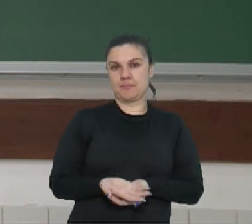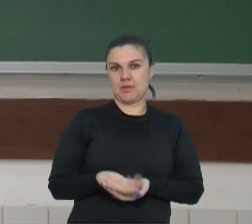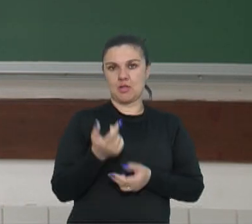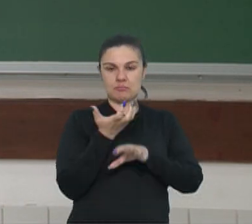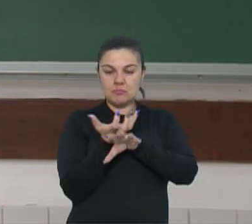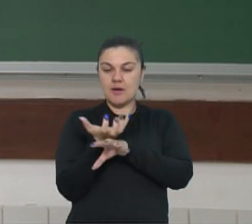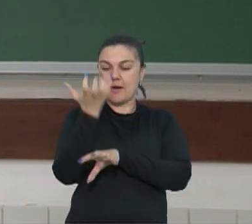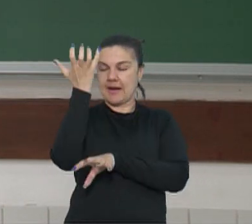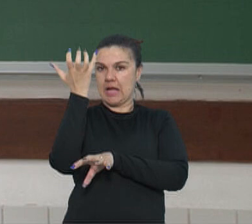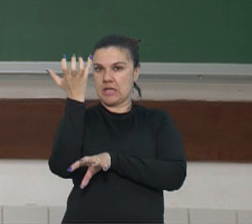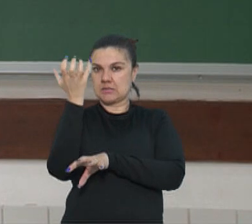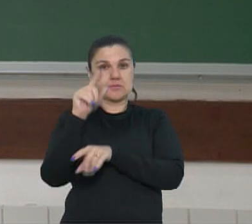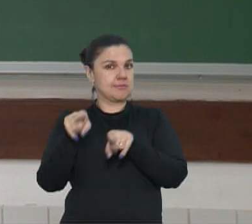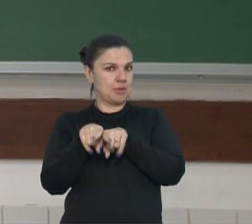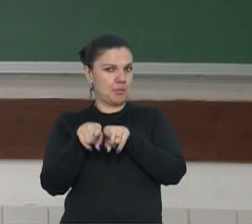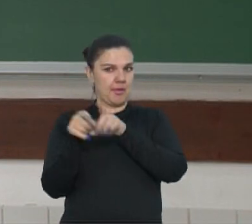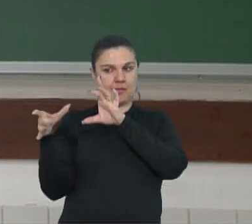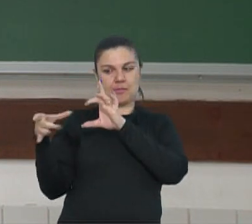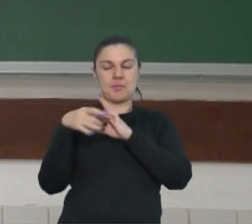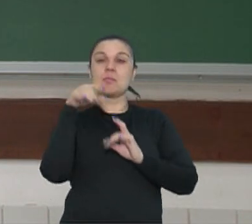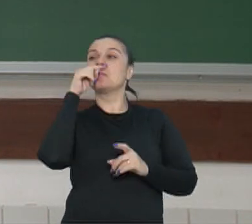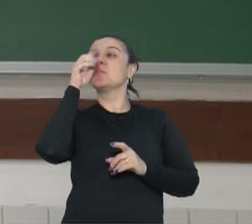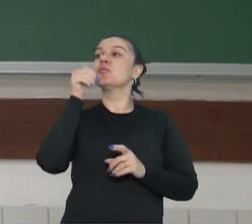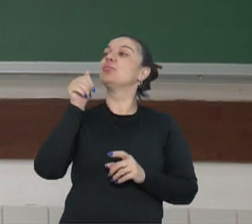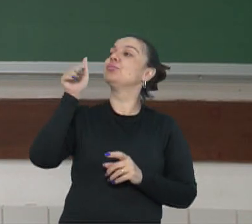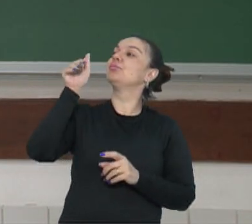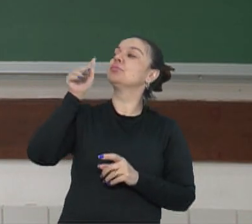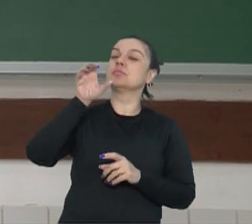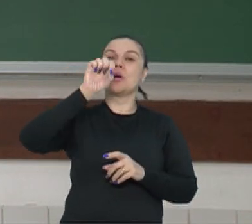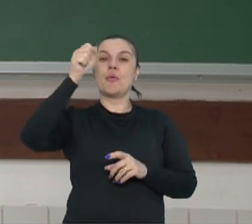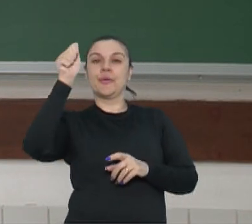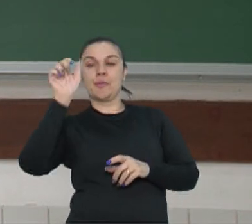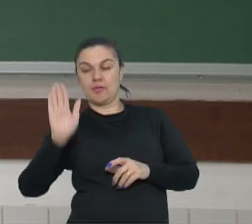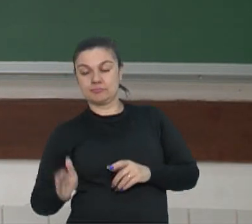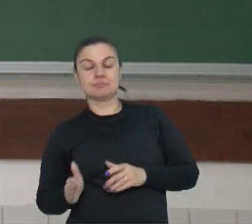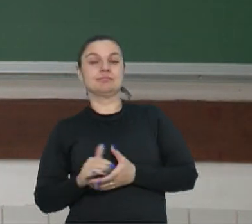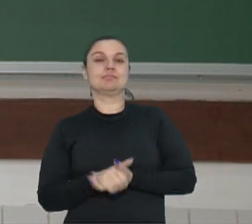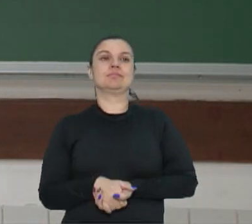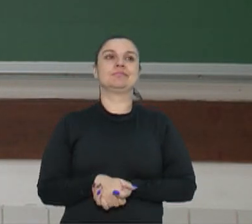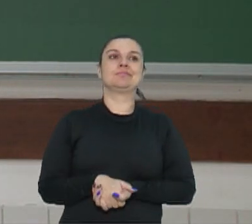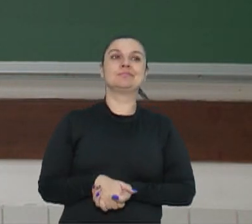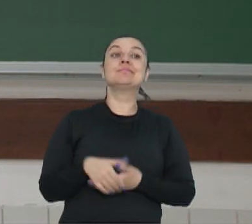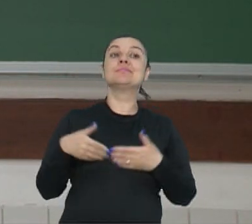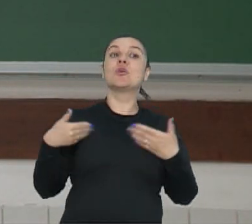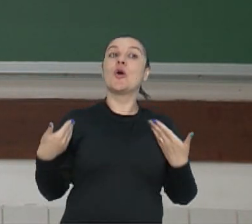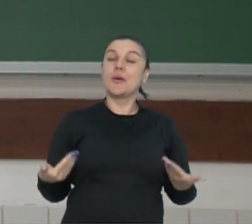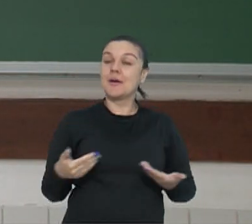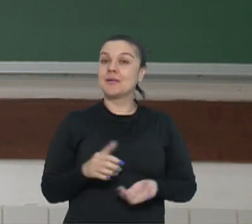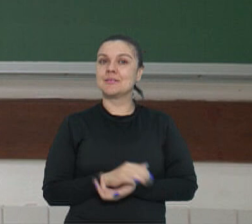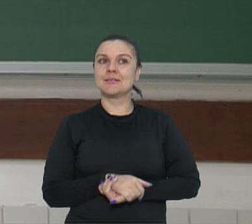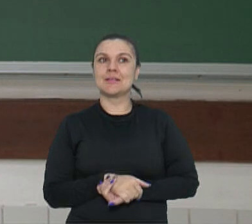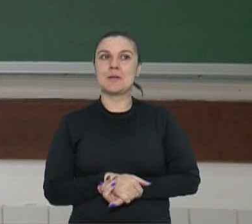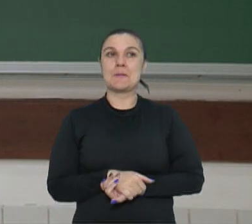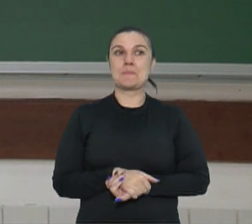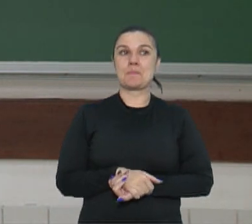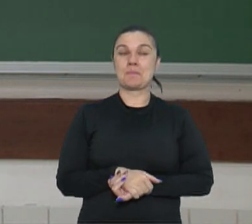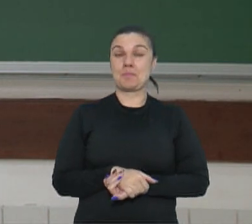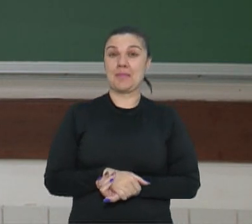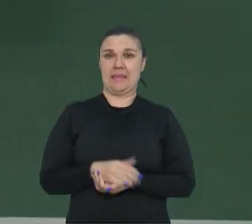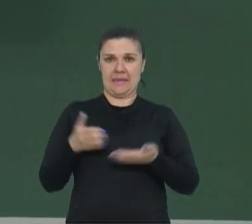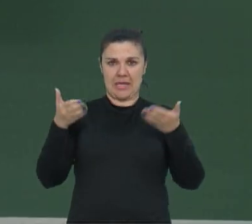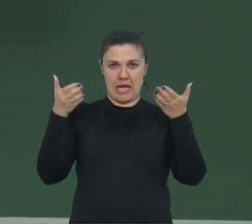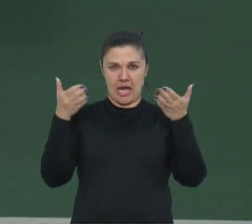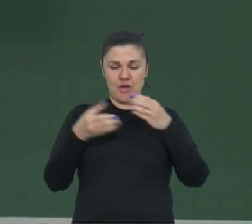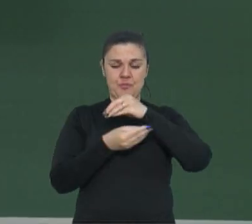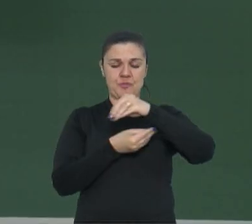porque gás nobre não se liga com ninguém, porque eles estão lá metidos lá na família 8A, só eles. Então, vamos falar sobre isso. Agora